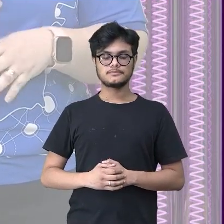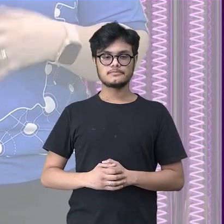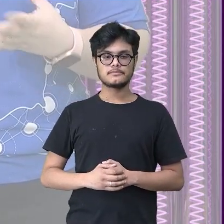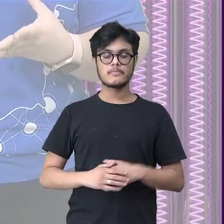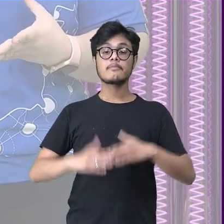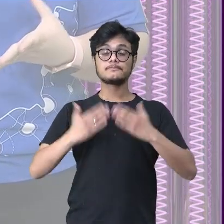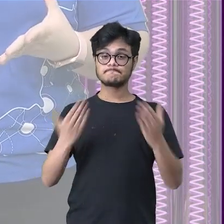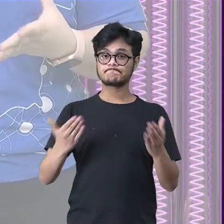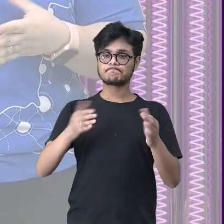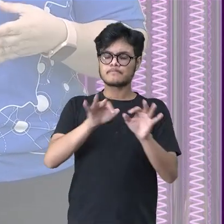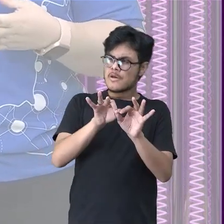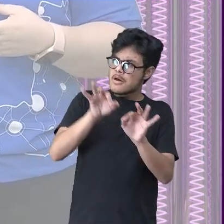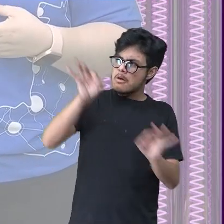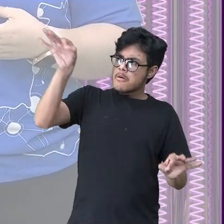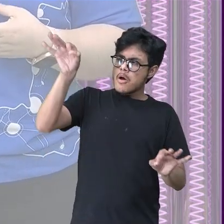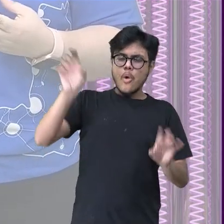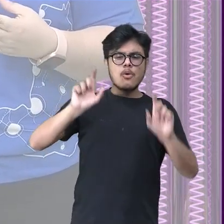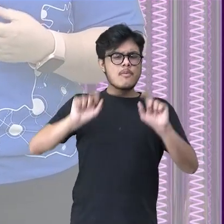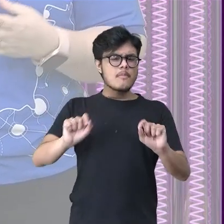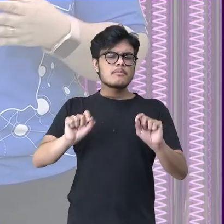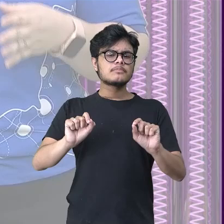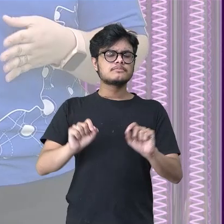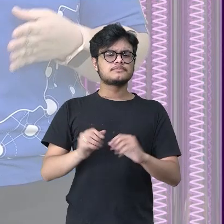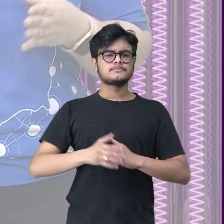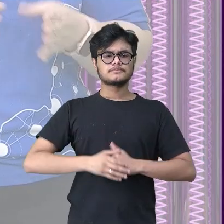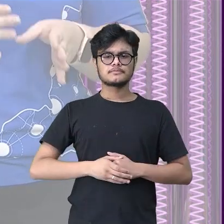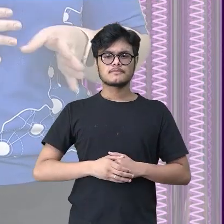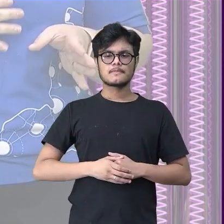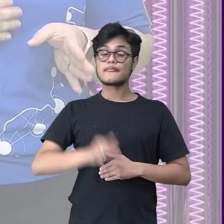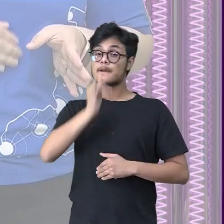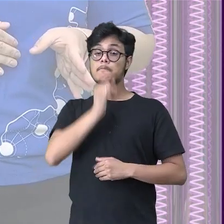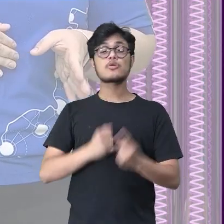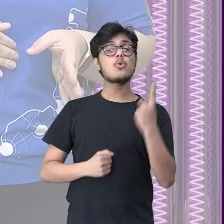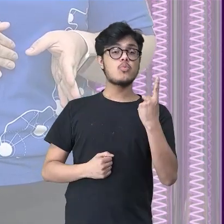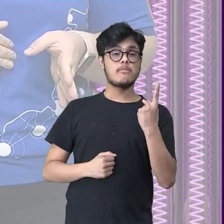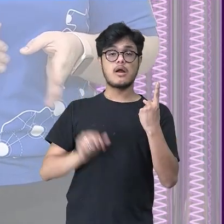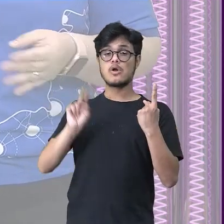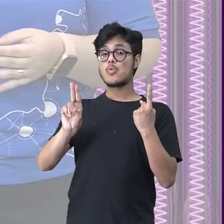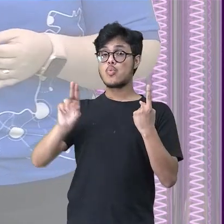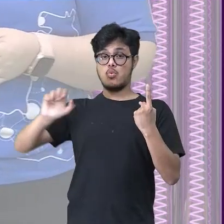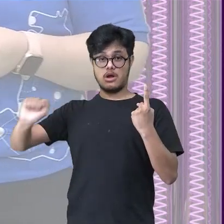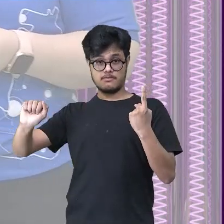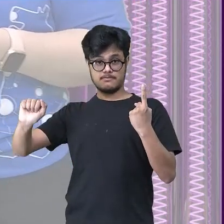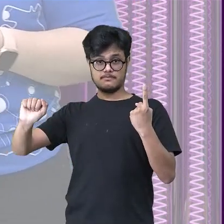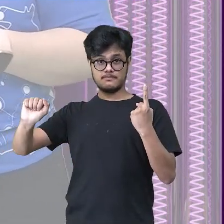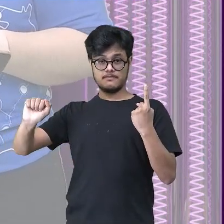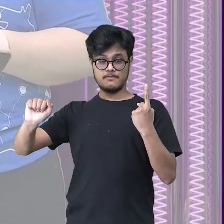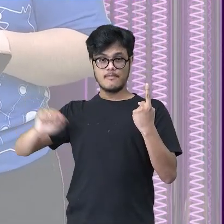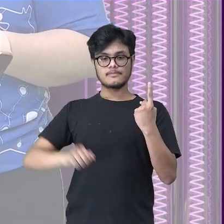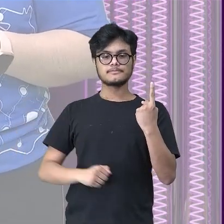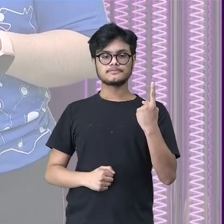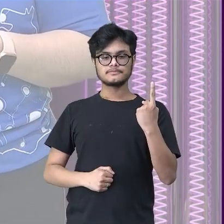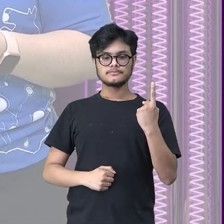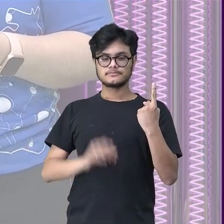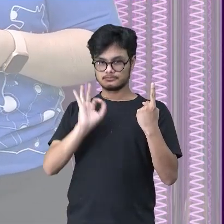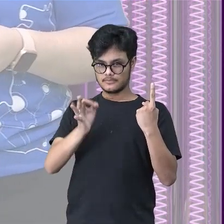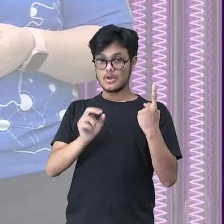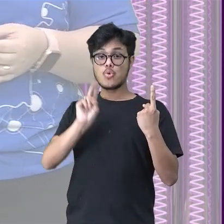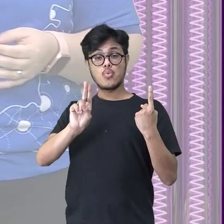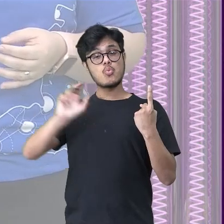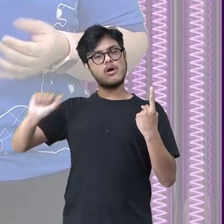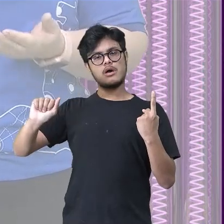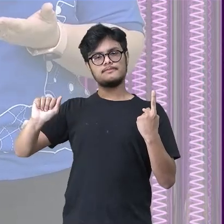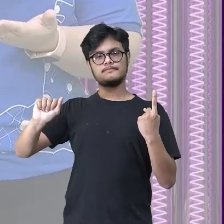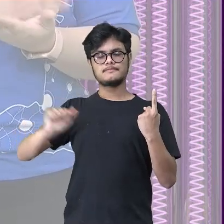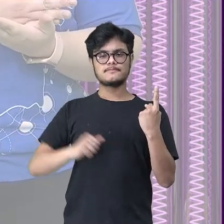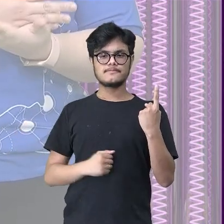essa distância, ela equivale a uma unidade astronômica, ou seja, um A, como vocês estão vendo ali,